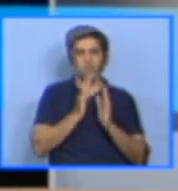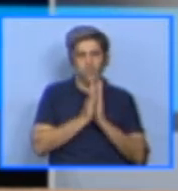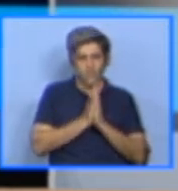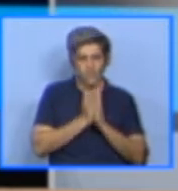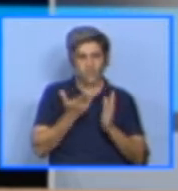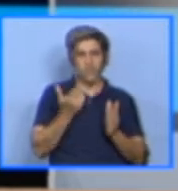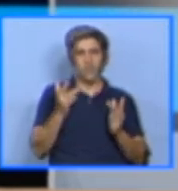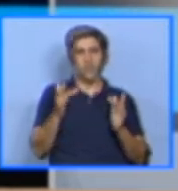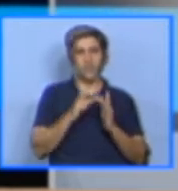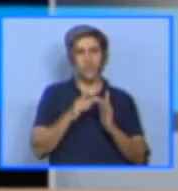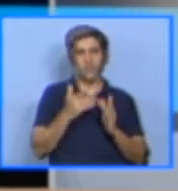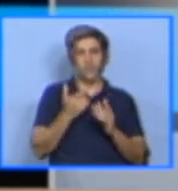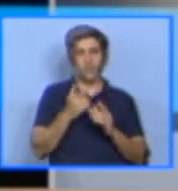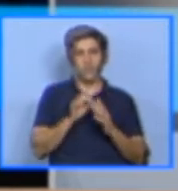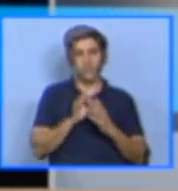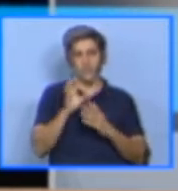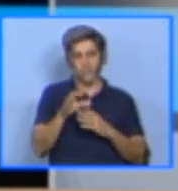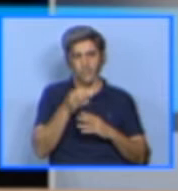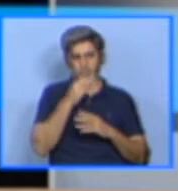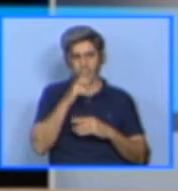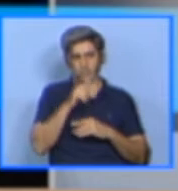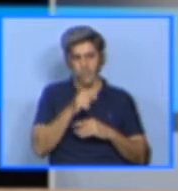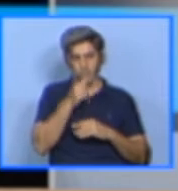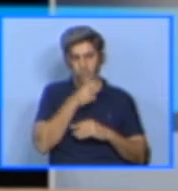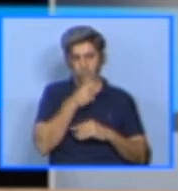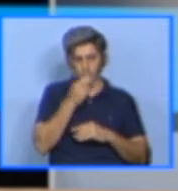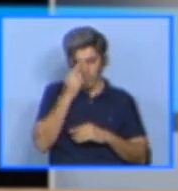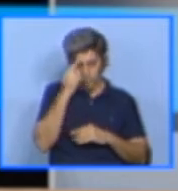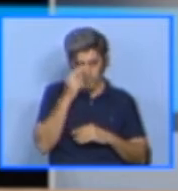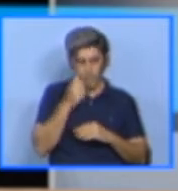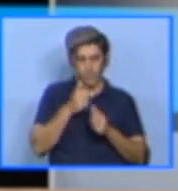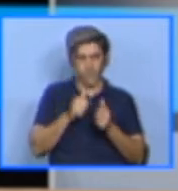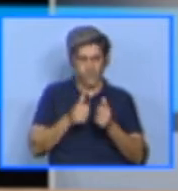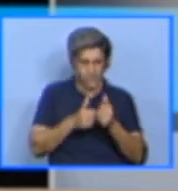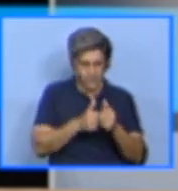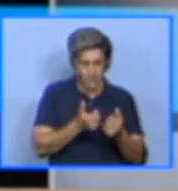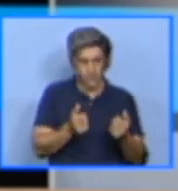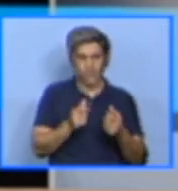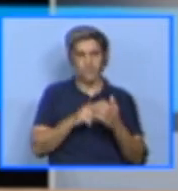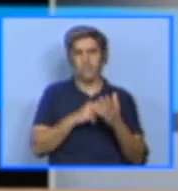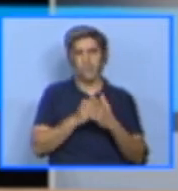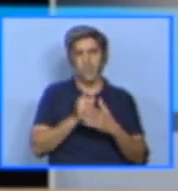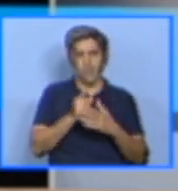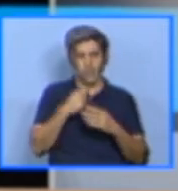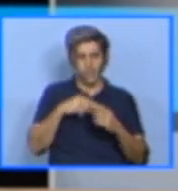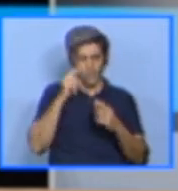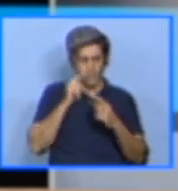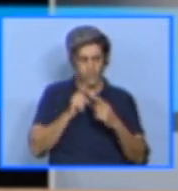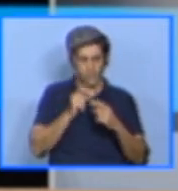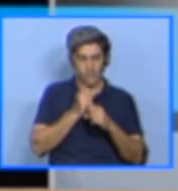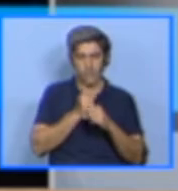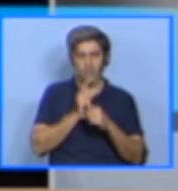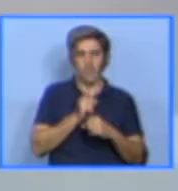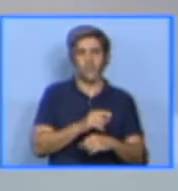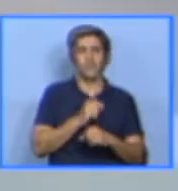oração, ligar esta mensagem que fala também do sofrimento, da perseguição. Portanto, foi sempre o nosso trabalho